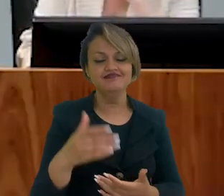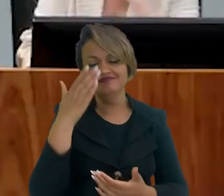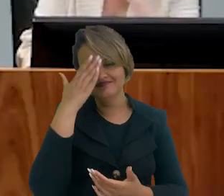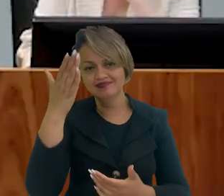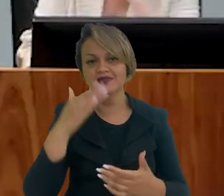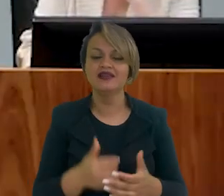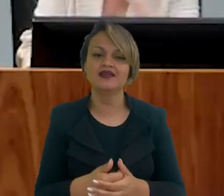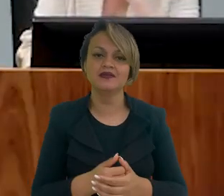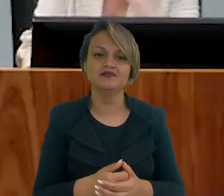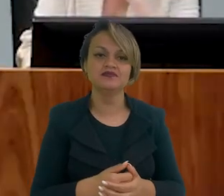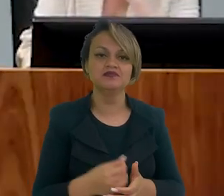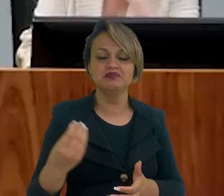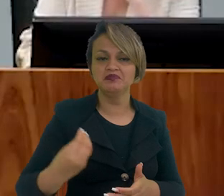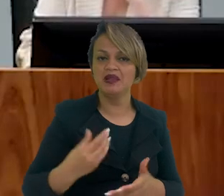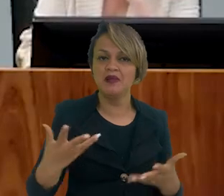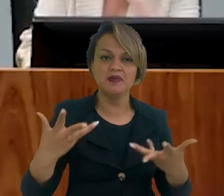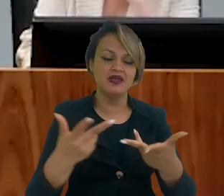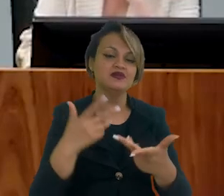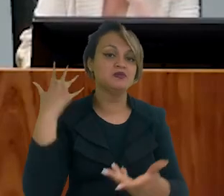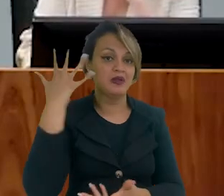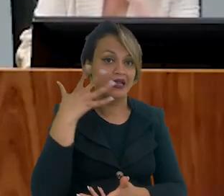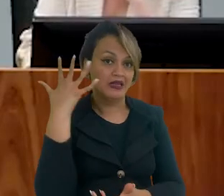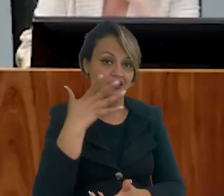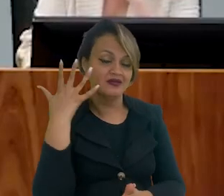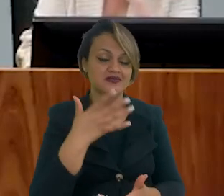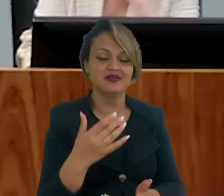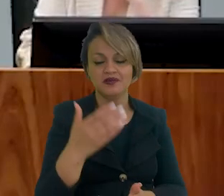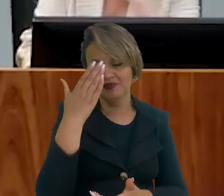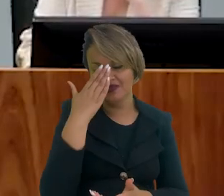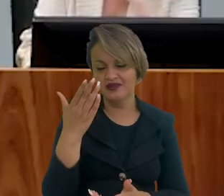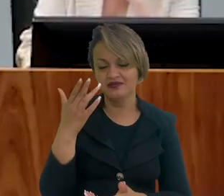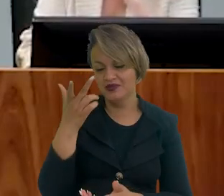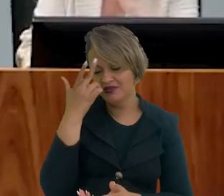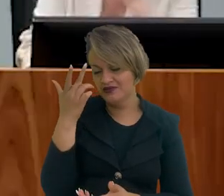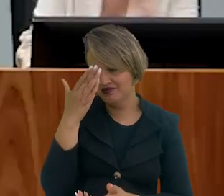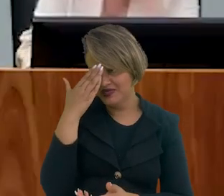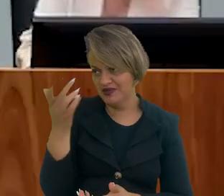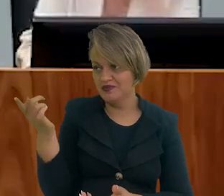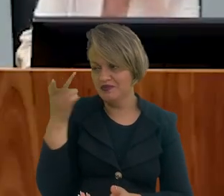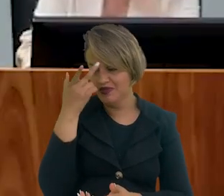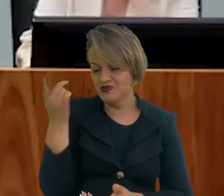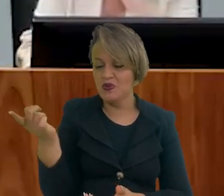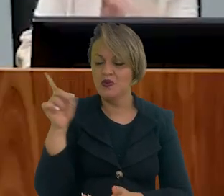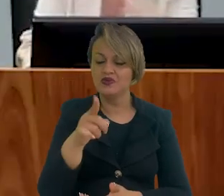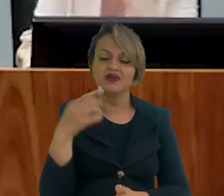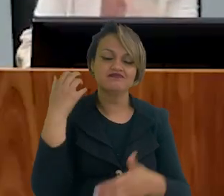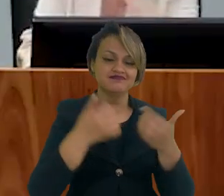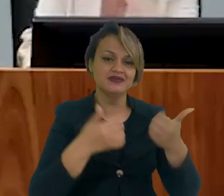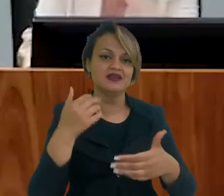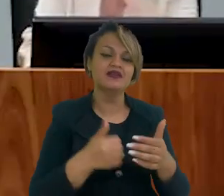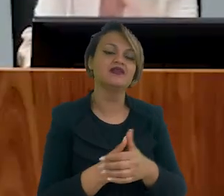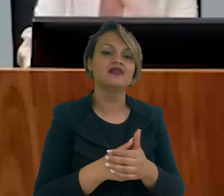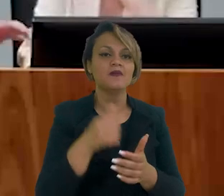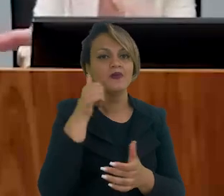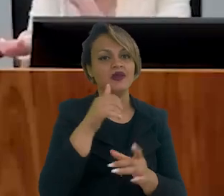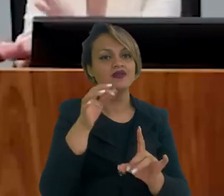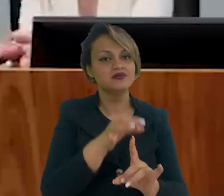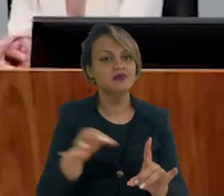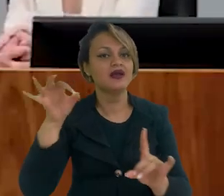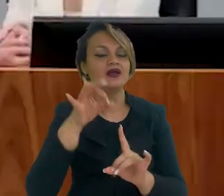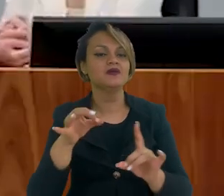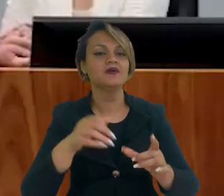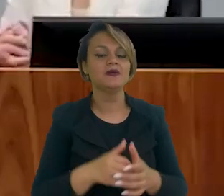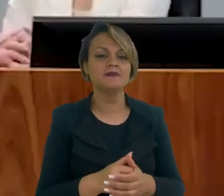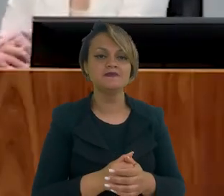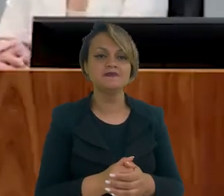então agradeço Professora Rosa Nery agradeço senhor Professor Rodrigo Sampaio pela brilhante palestra agradeço a nossa